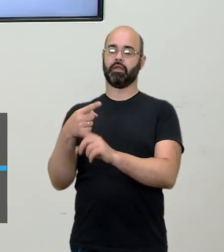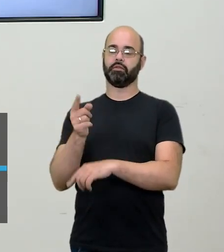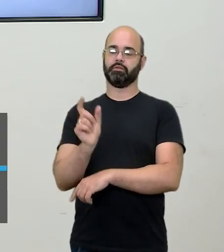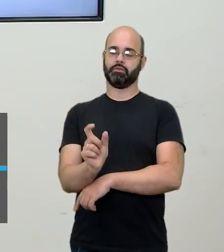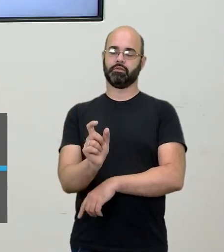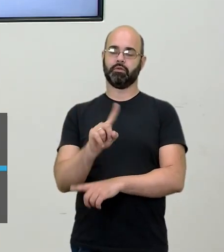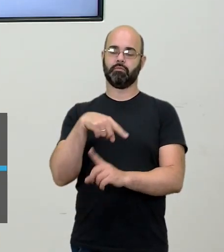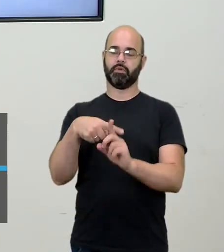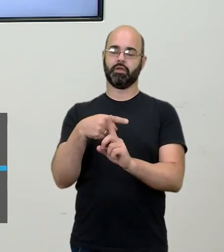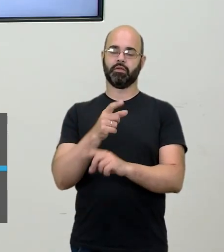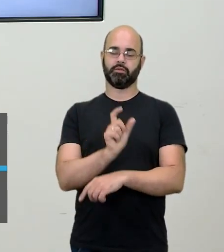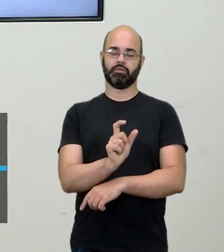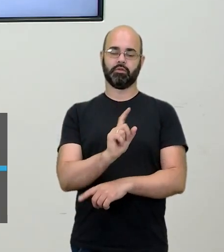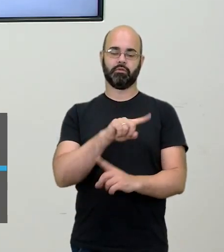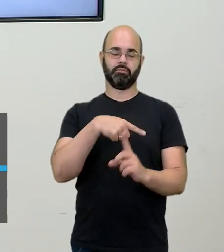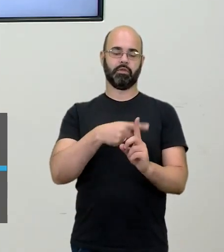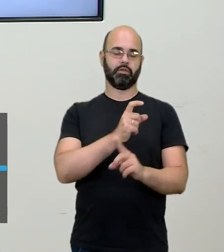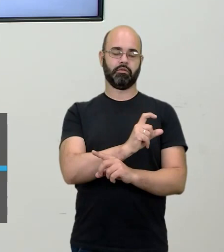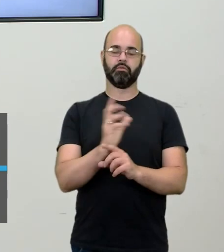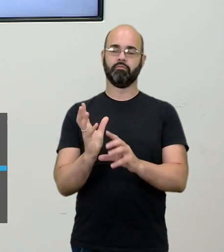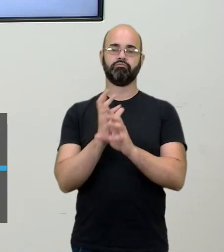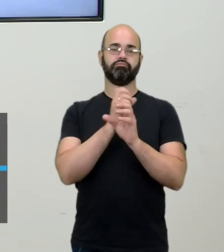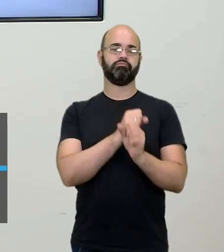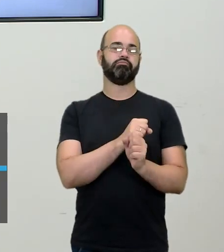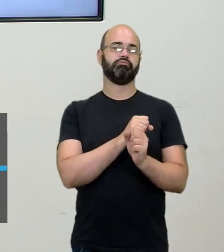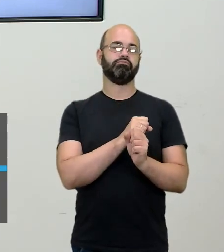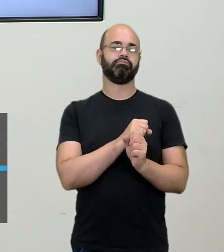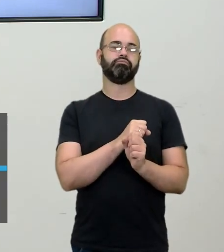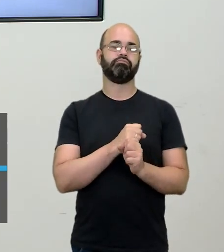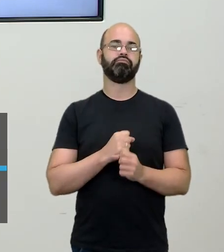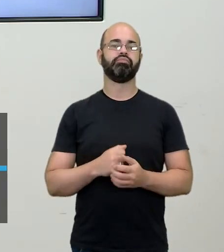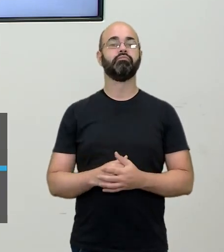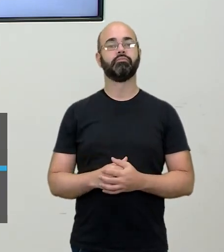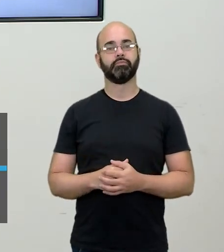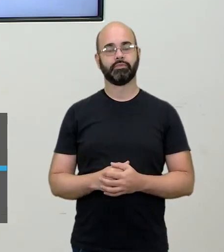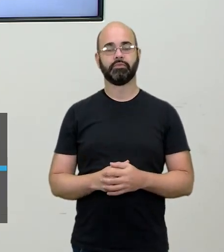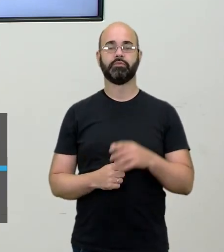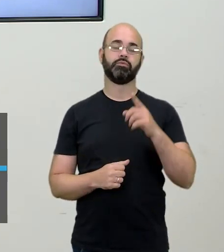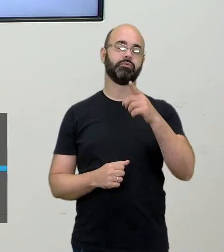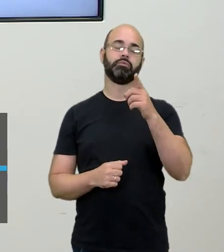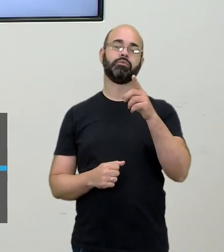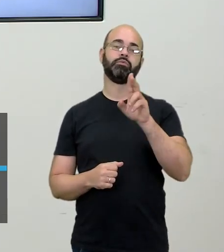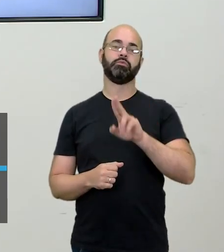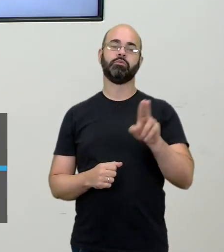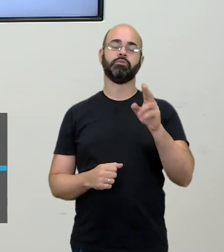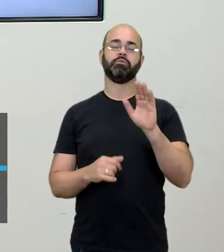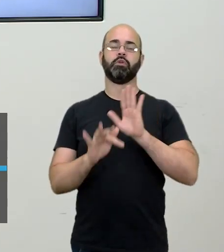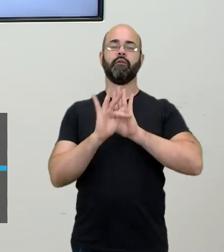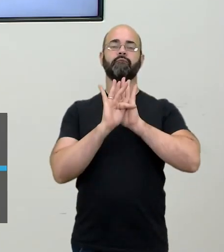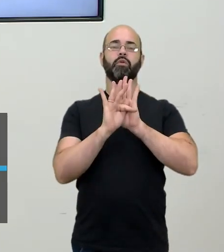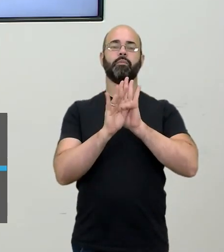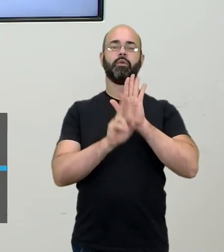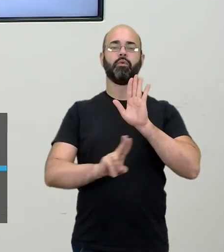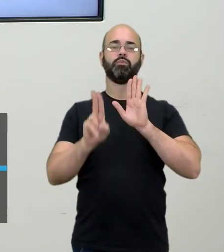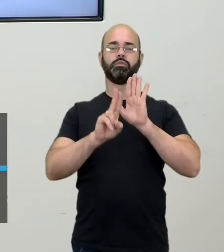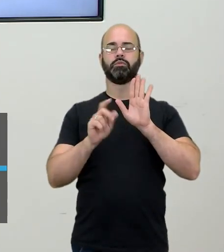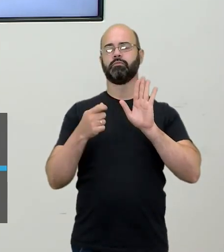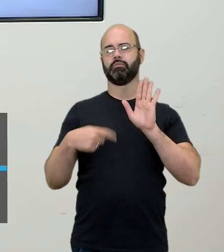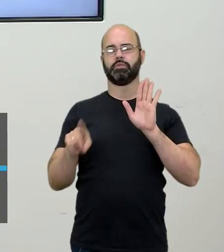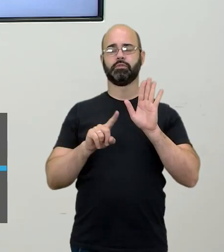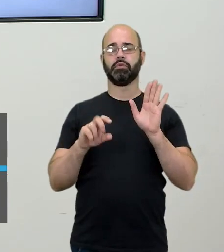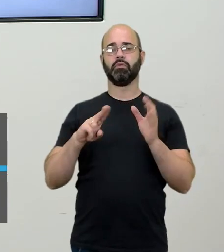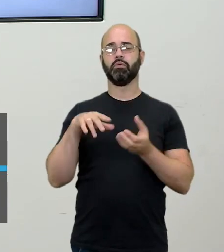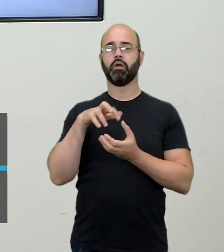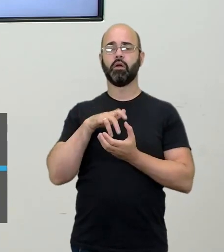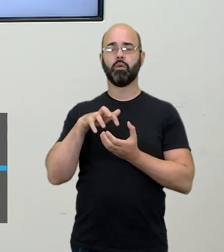aí encontre o resultado. Veja, a ideia, repito aí, não é que você utilize fórmulas, não é que você utilize a calculadora,